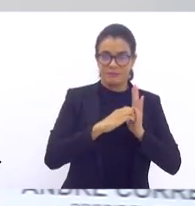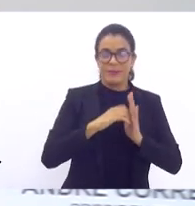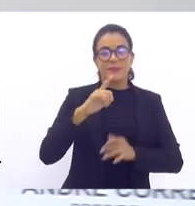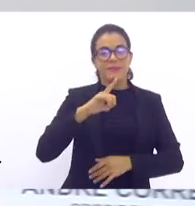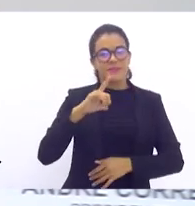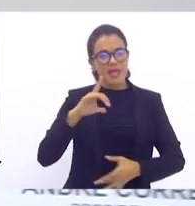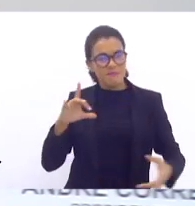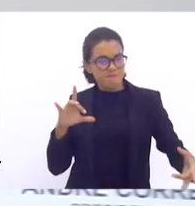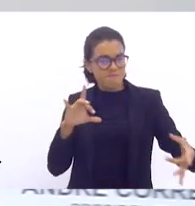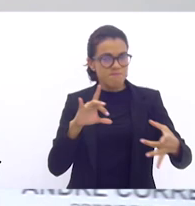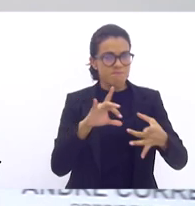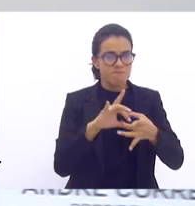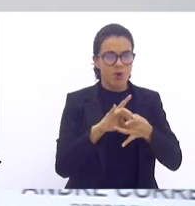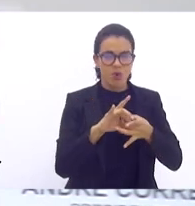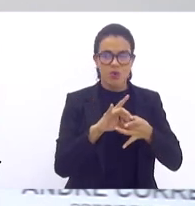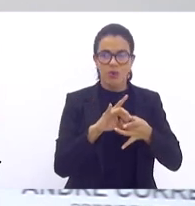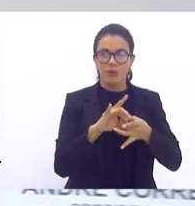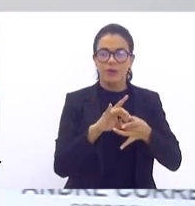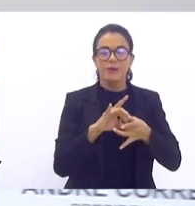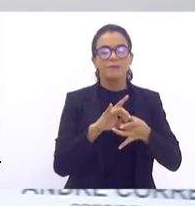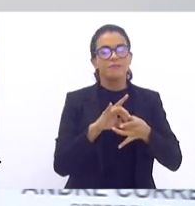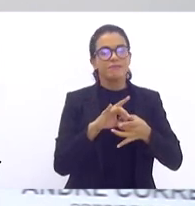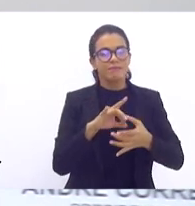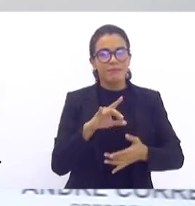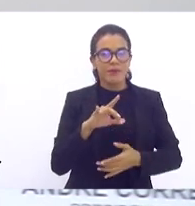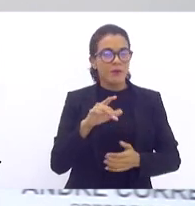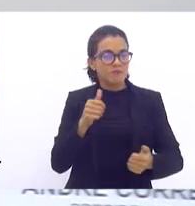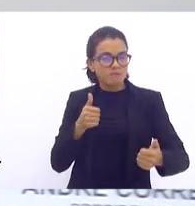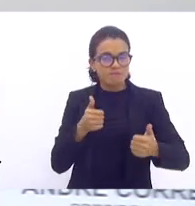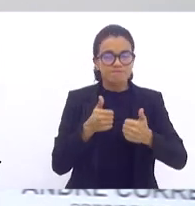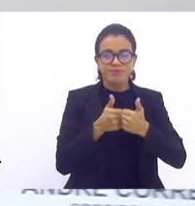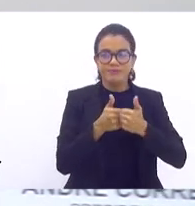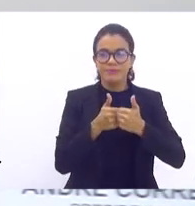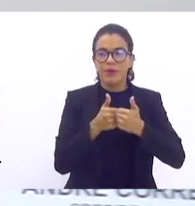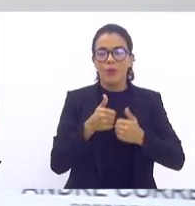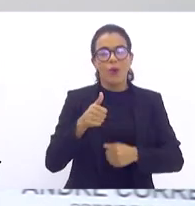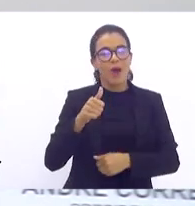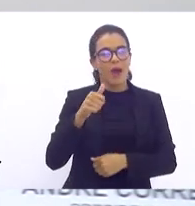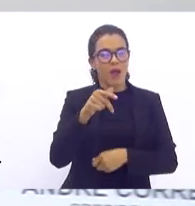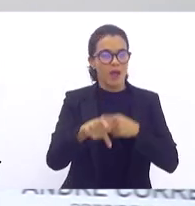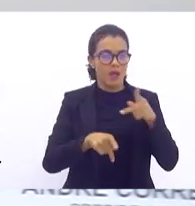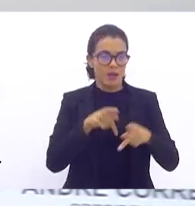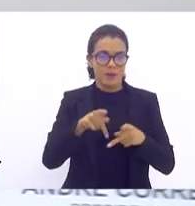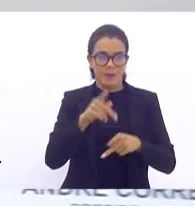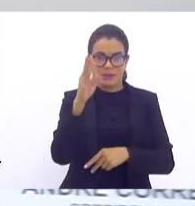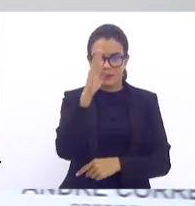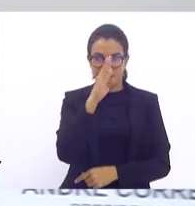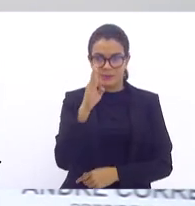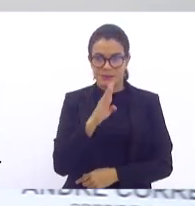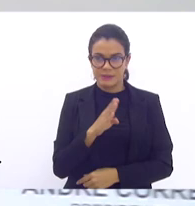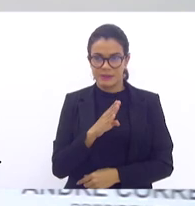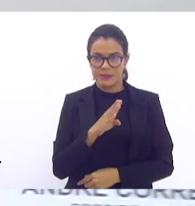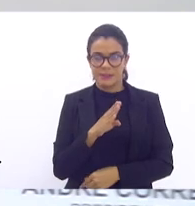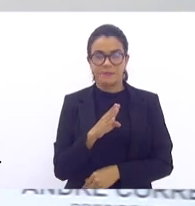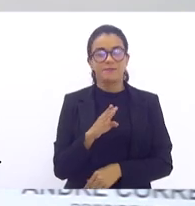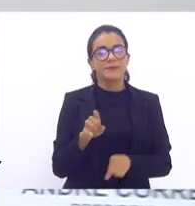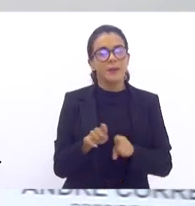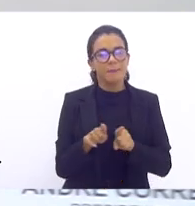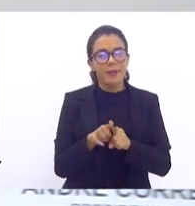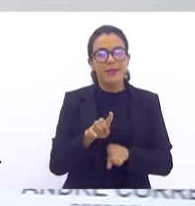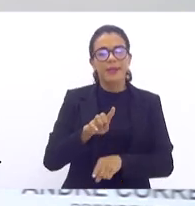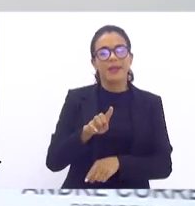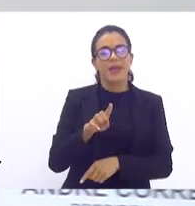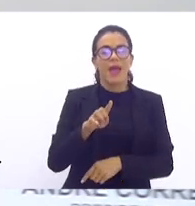muito coerente nessa proximidade com a população brasileira e dentro dessas